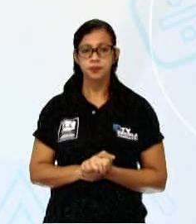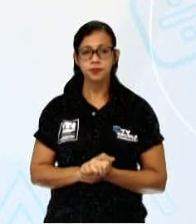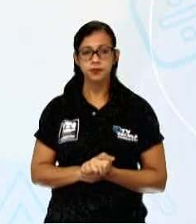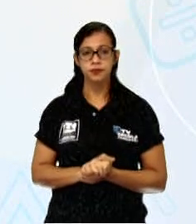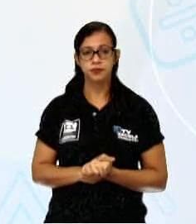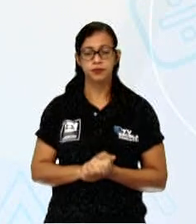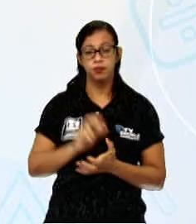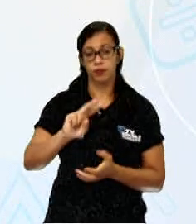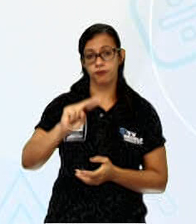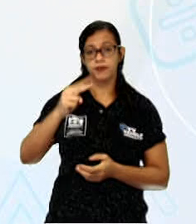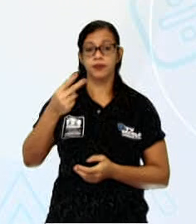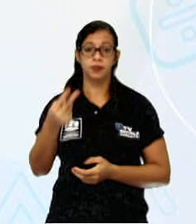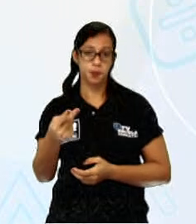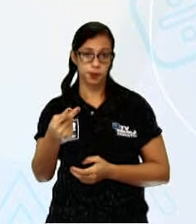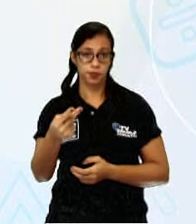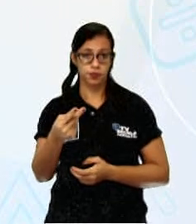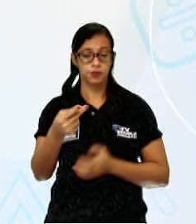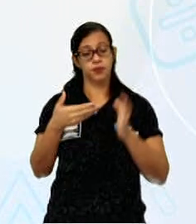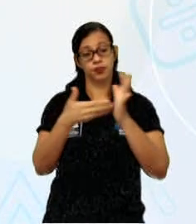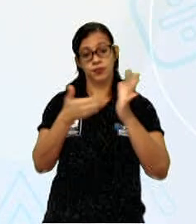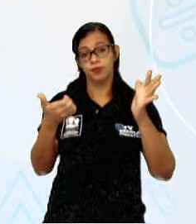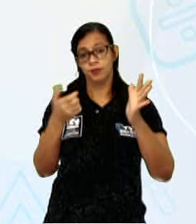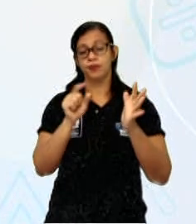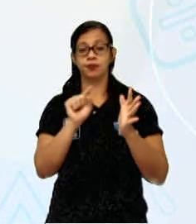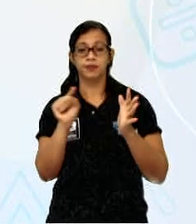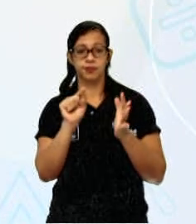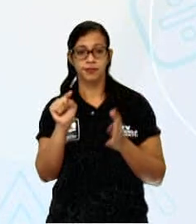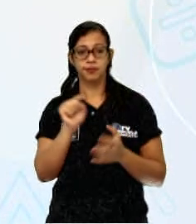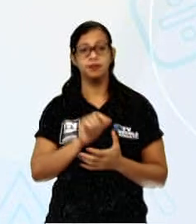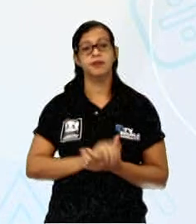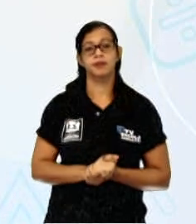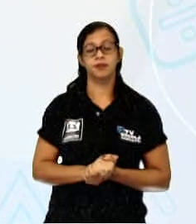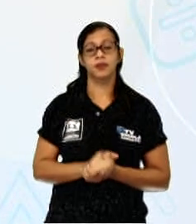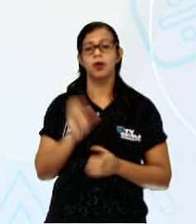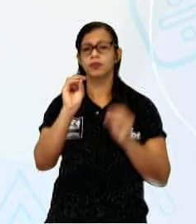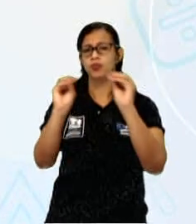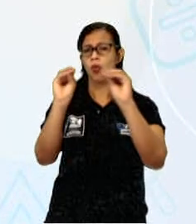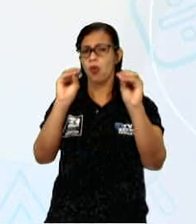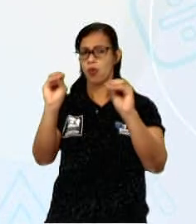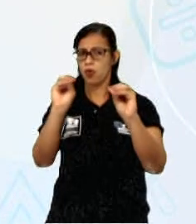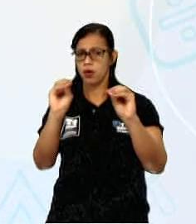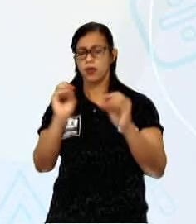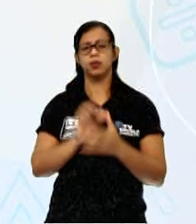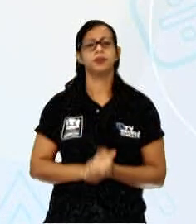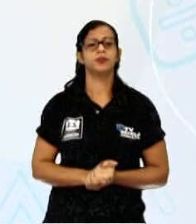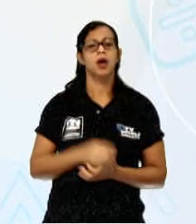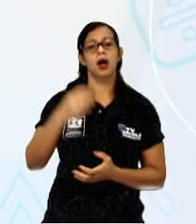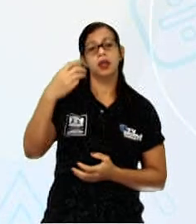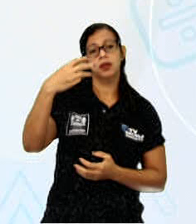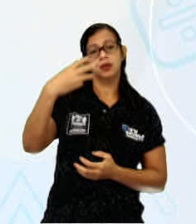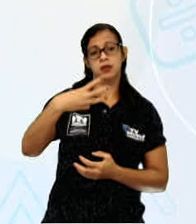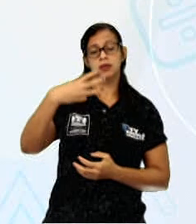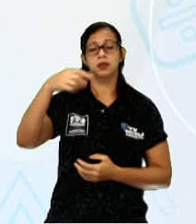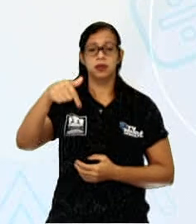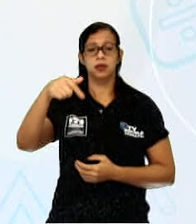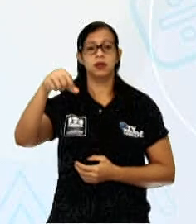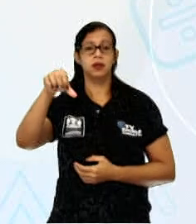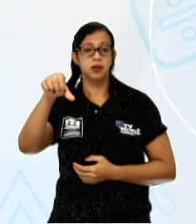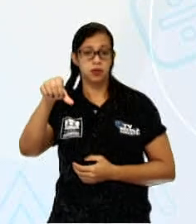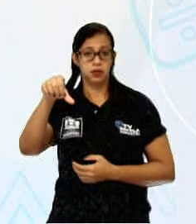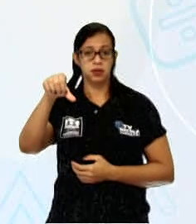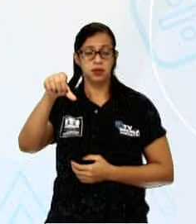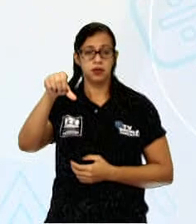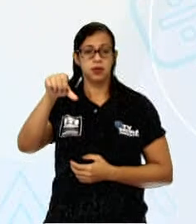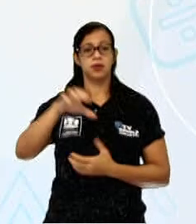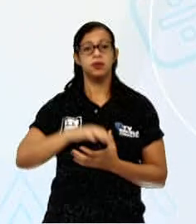a operação inversa que é uma subtração Vamos colocar o resultado 379 e